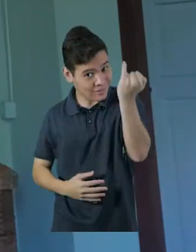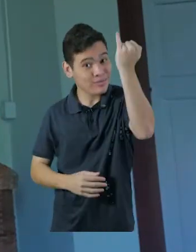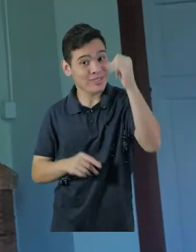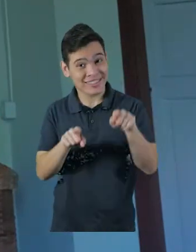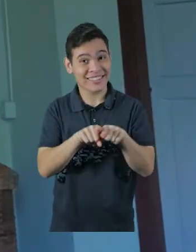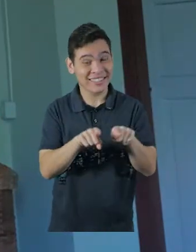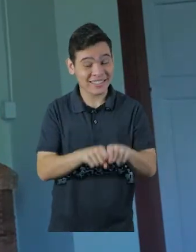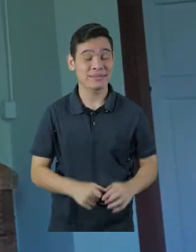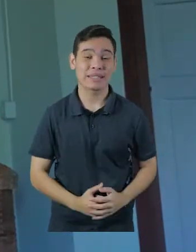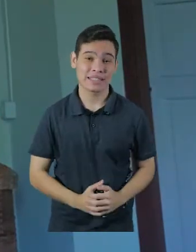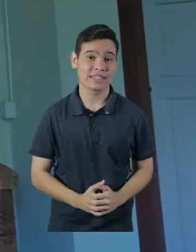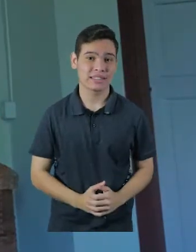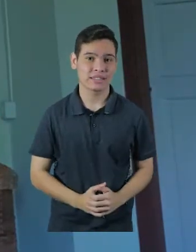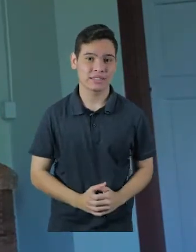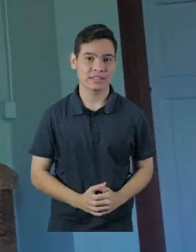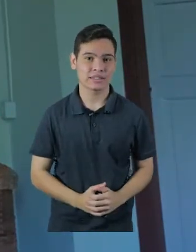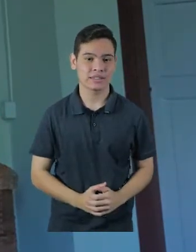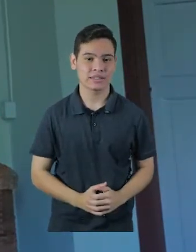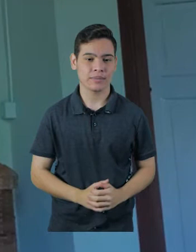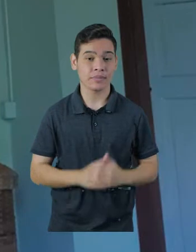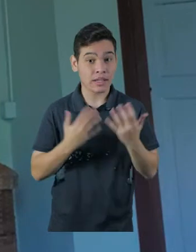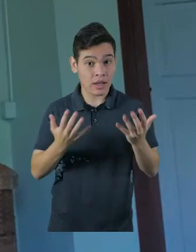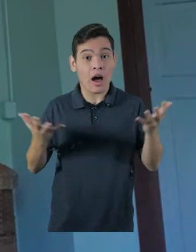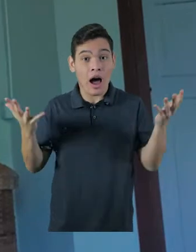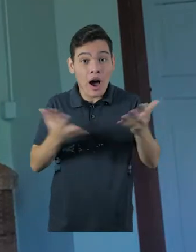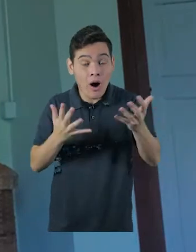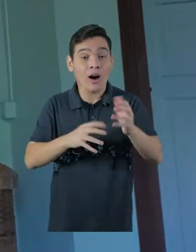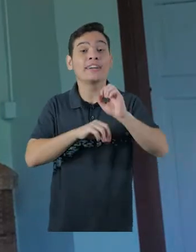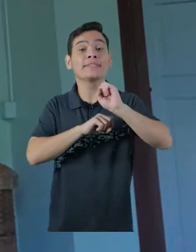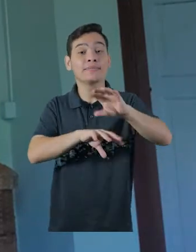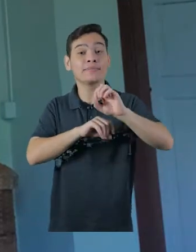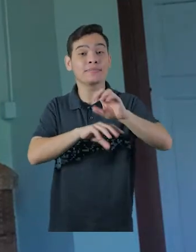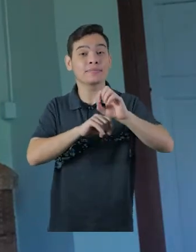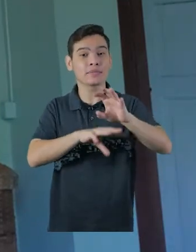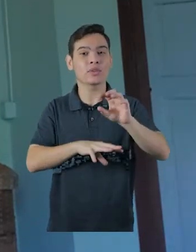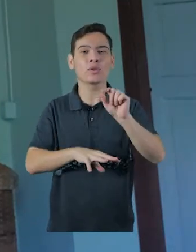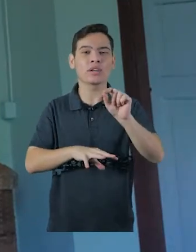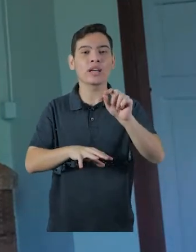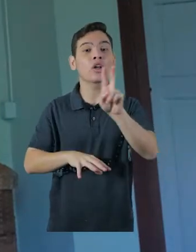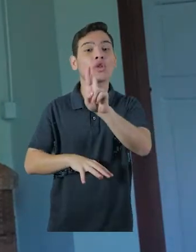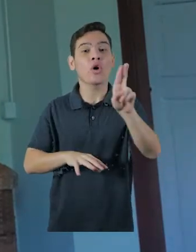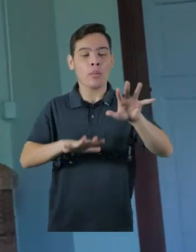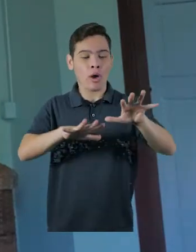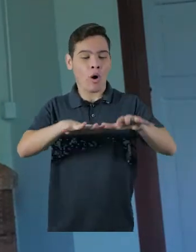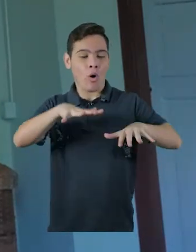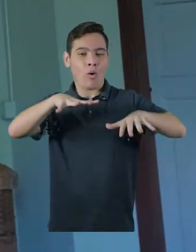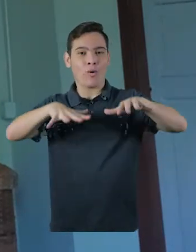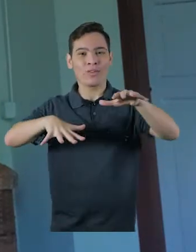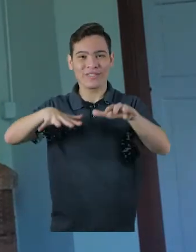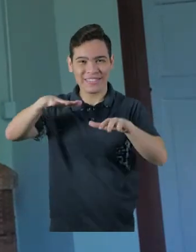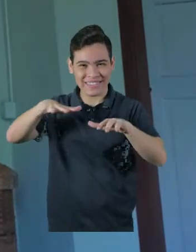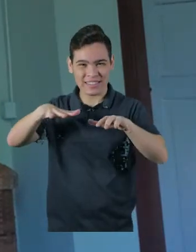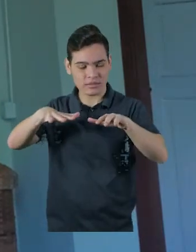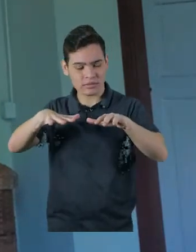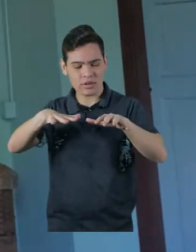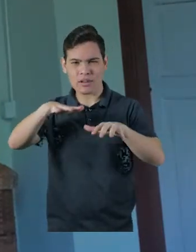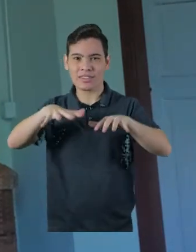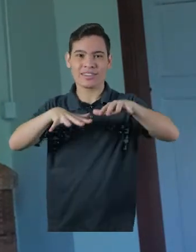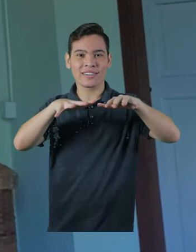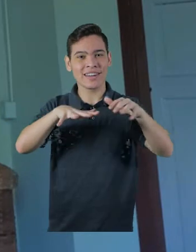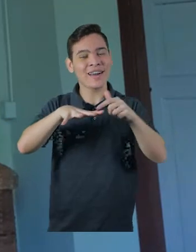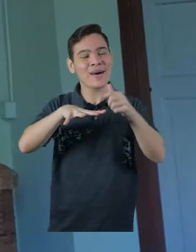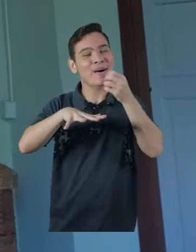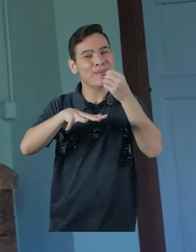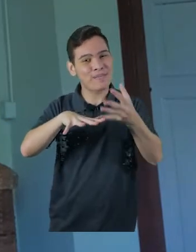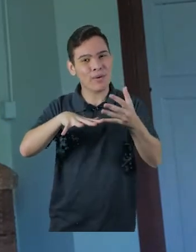ocidental. Então, a gente vai fazer uma prática que são as ondulações. Ela é